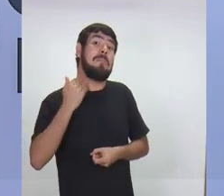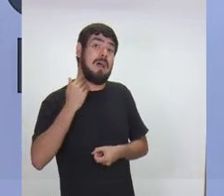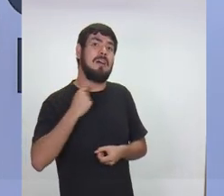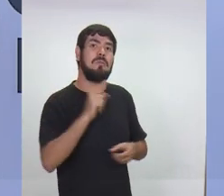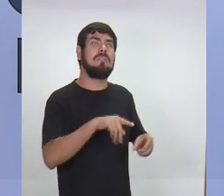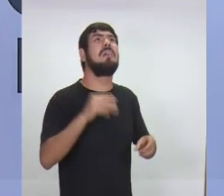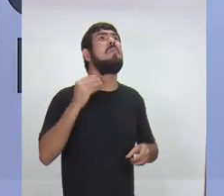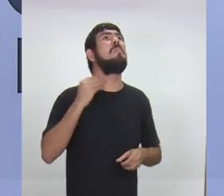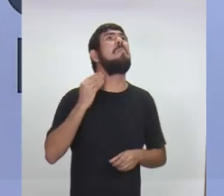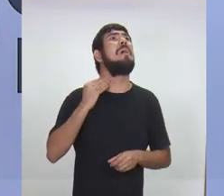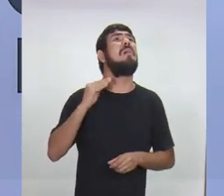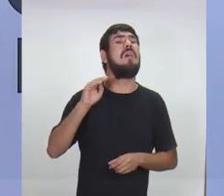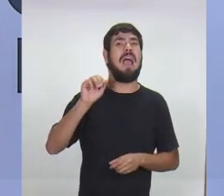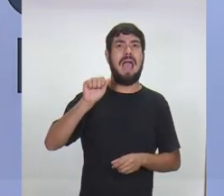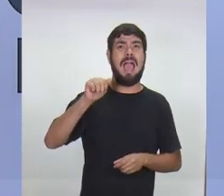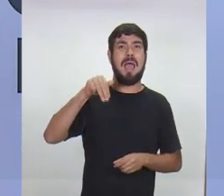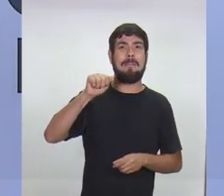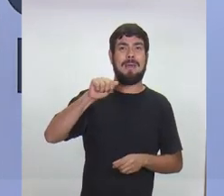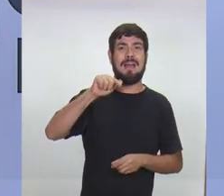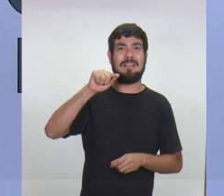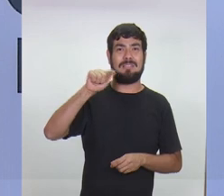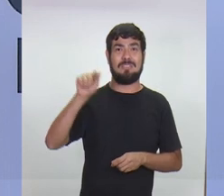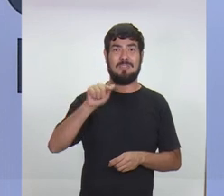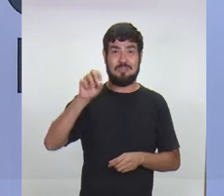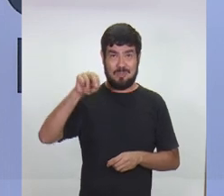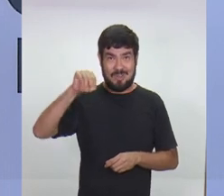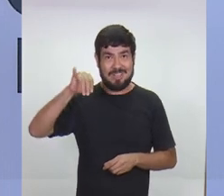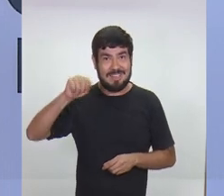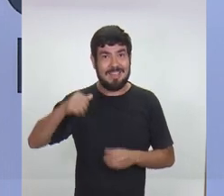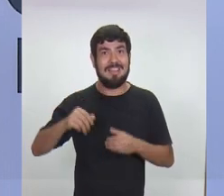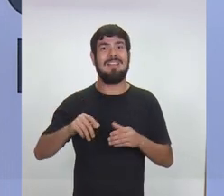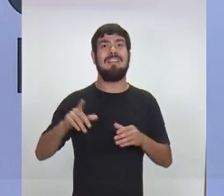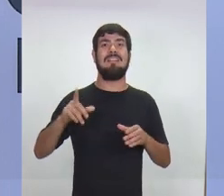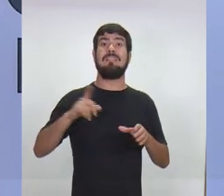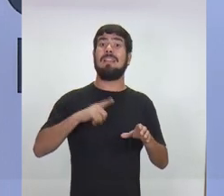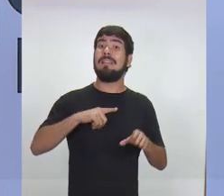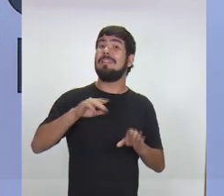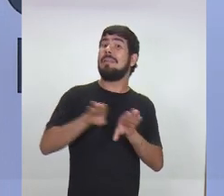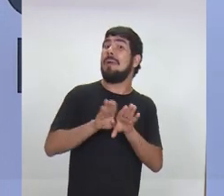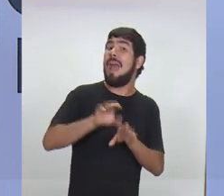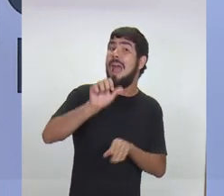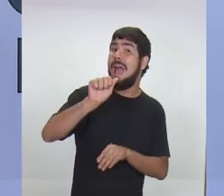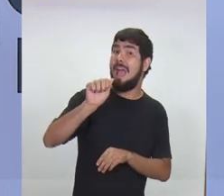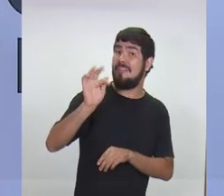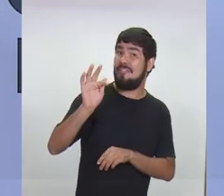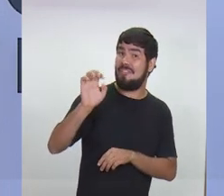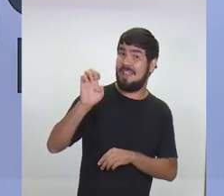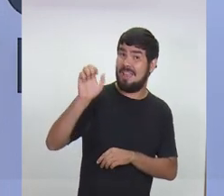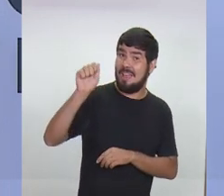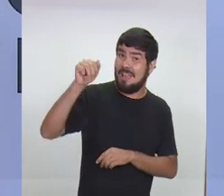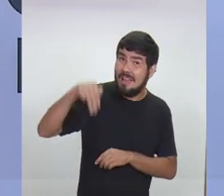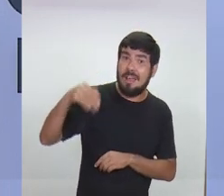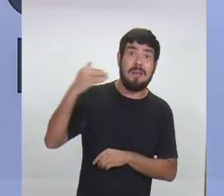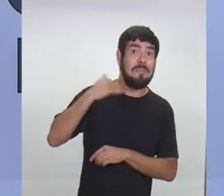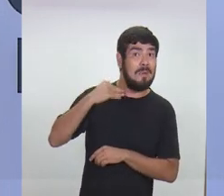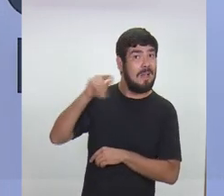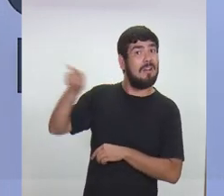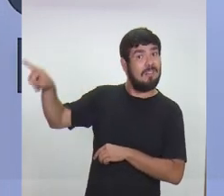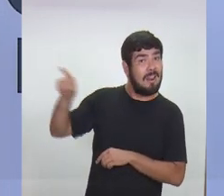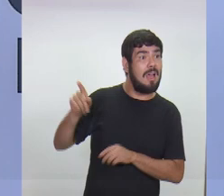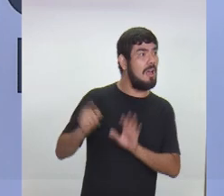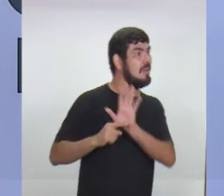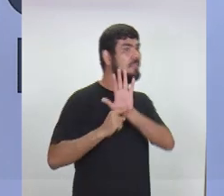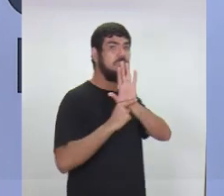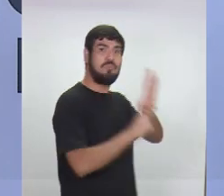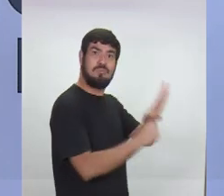amazônia que faz essa situação e fomento regional e nós temos também a própria fã que pode gerar o crédito para que ele possa gerar emprego e renda na sua comunidade